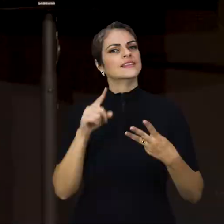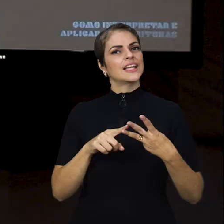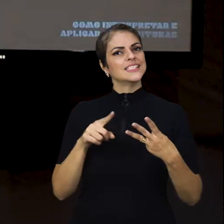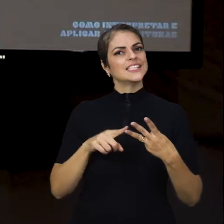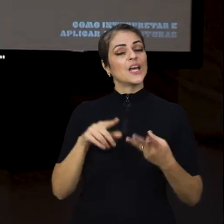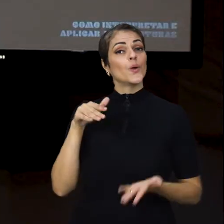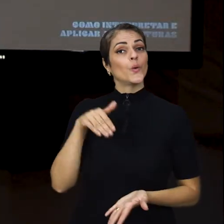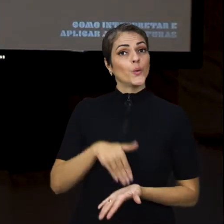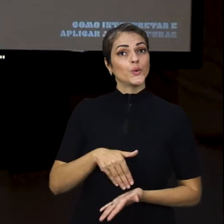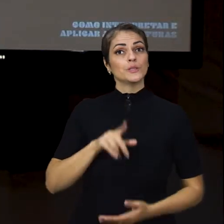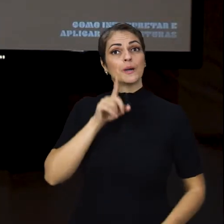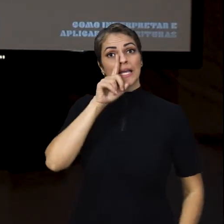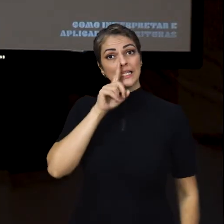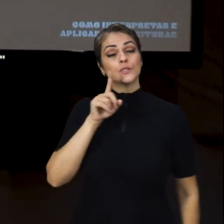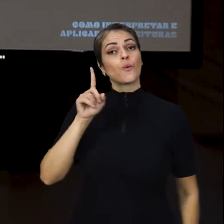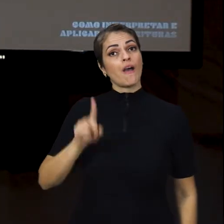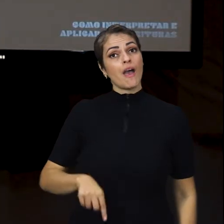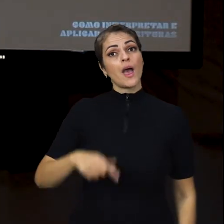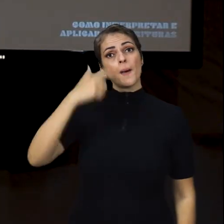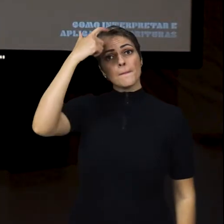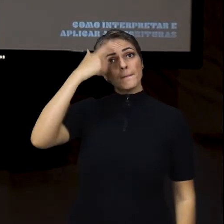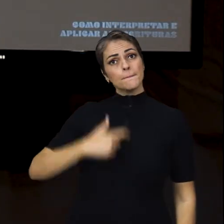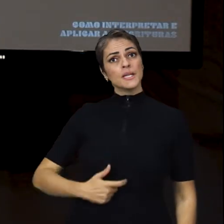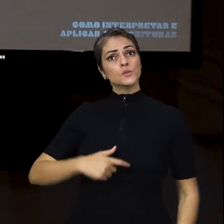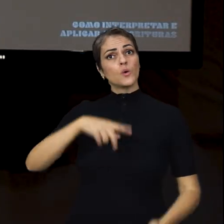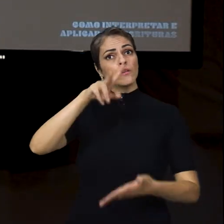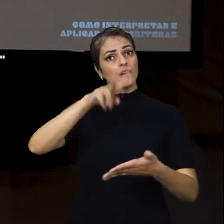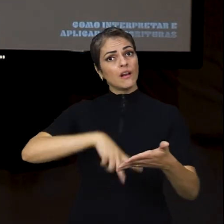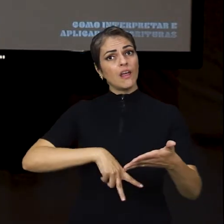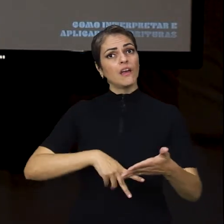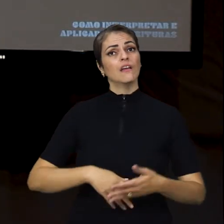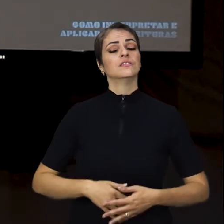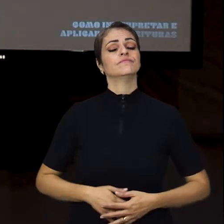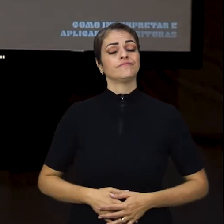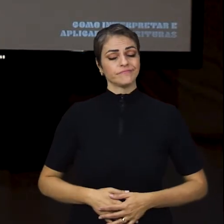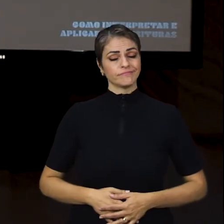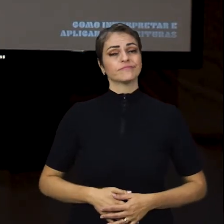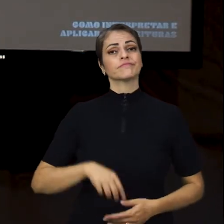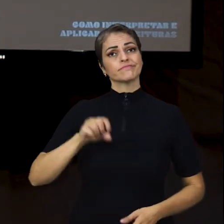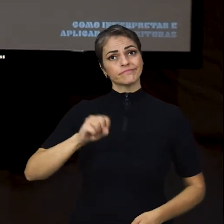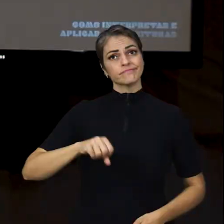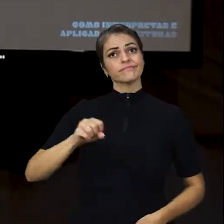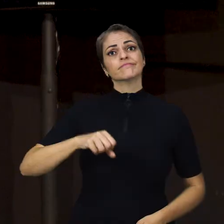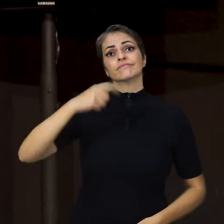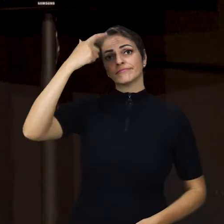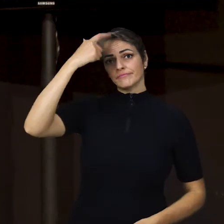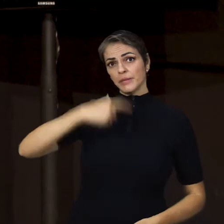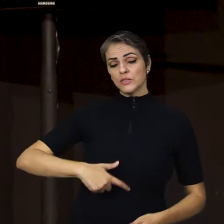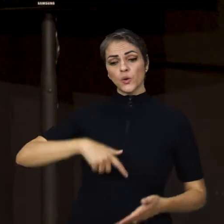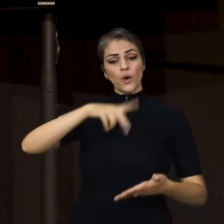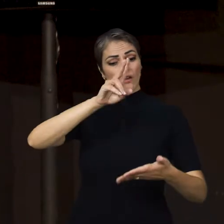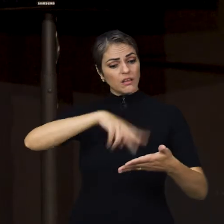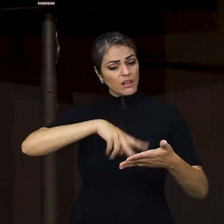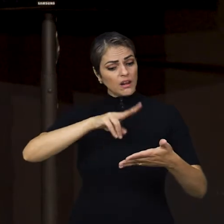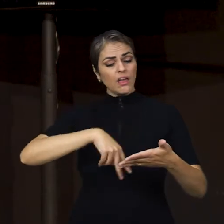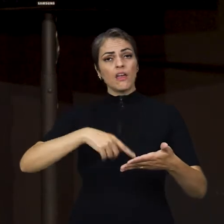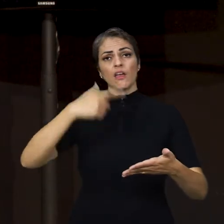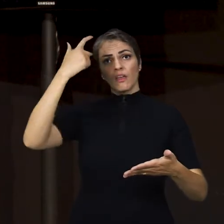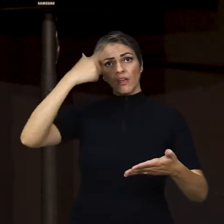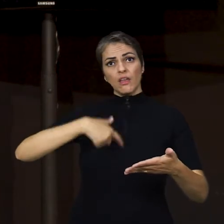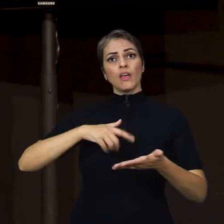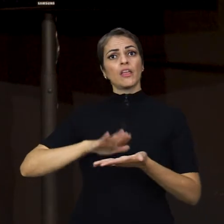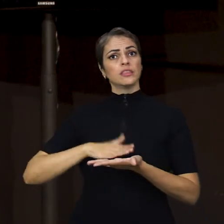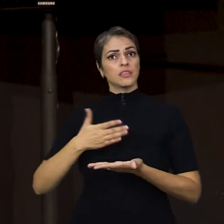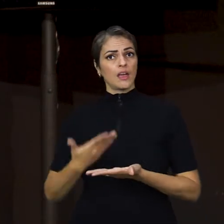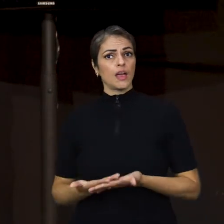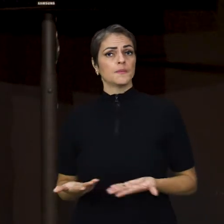o risco do intérprete. Esse risco é o risco que vem embutido em nós, quando eu